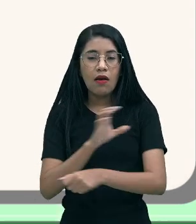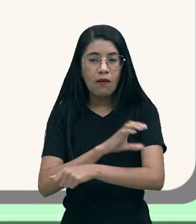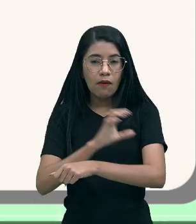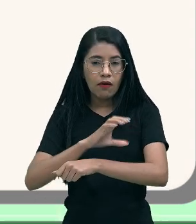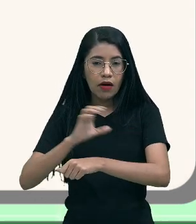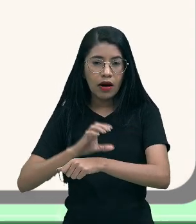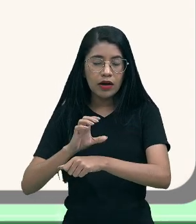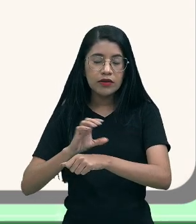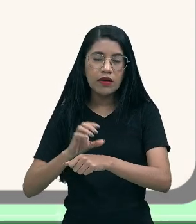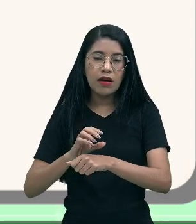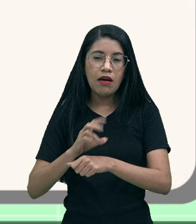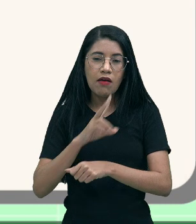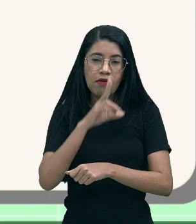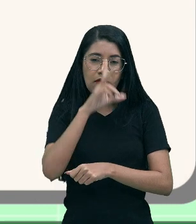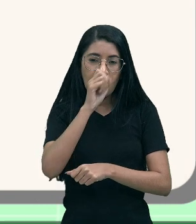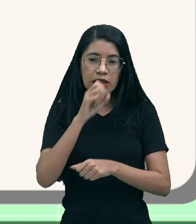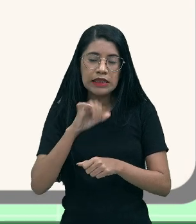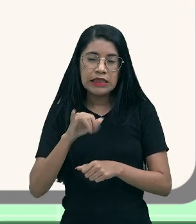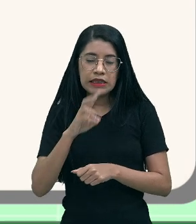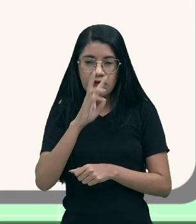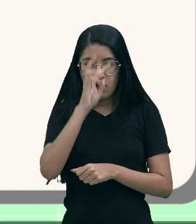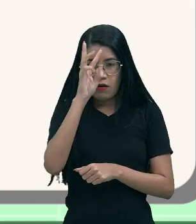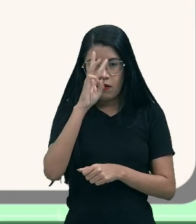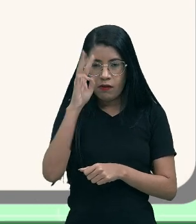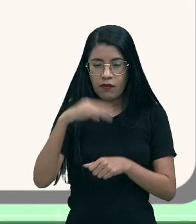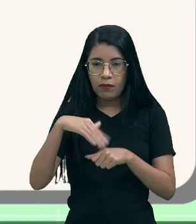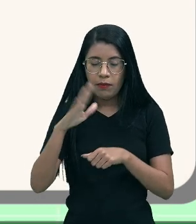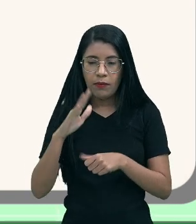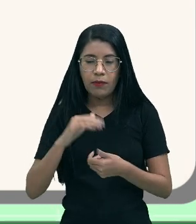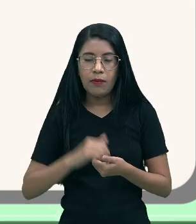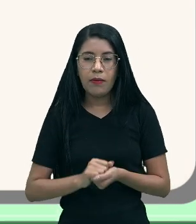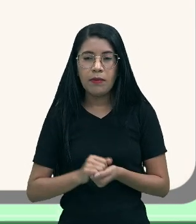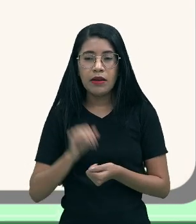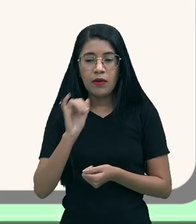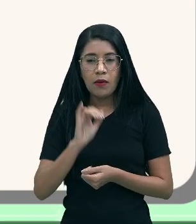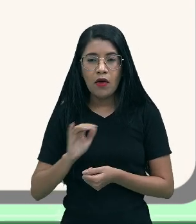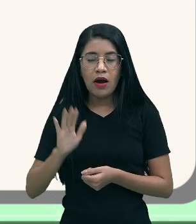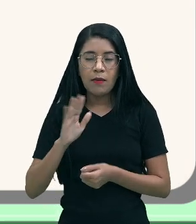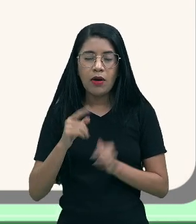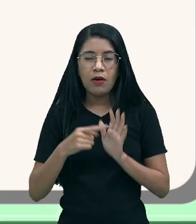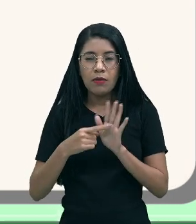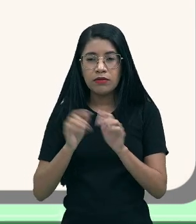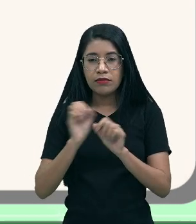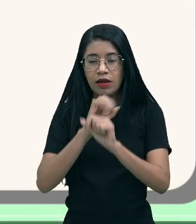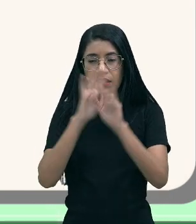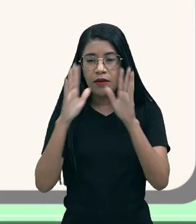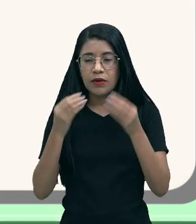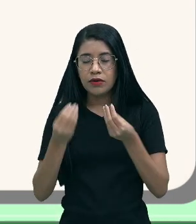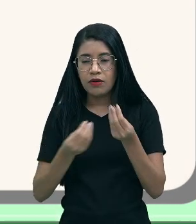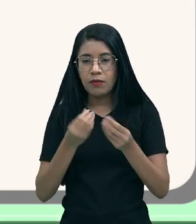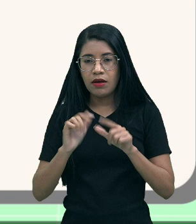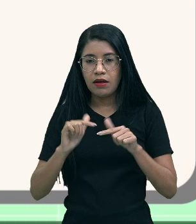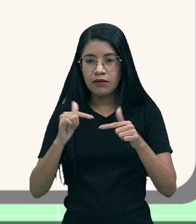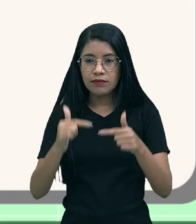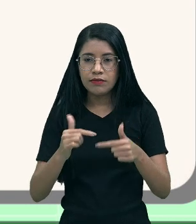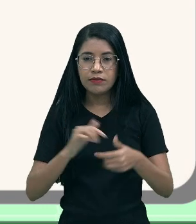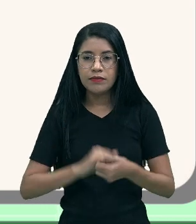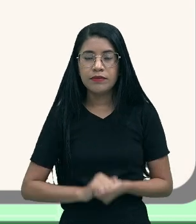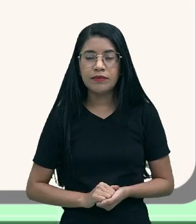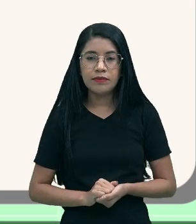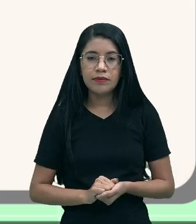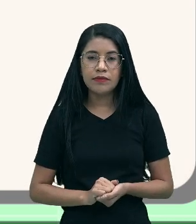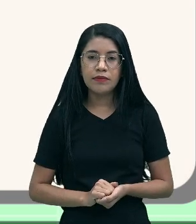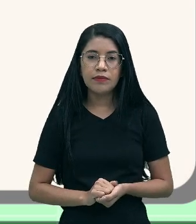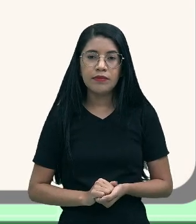maior intensidade se a tensão for maior. Mas veja que essa figura aí, ela define aí como é que é a atuação da resistência.